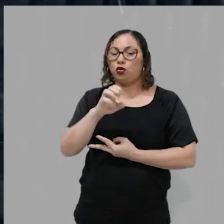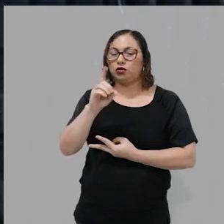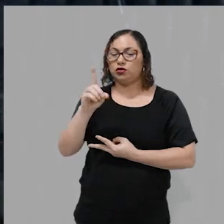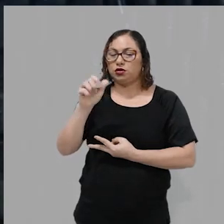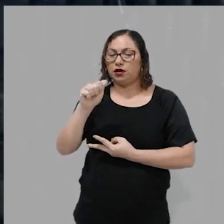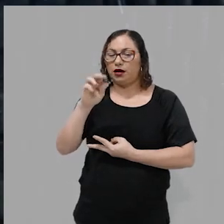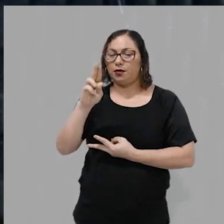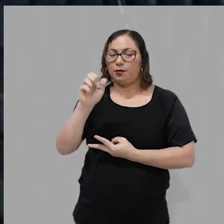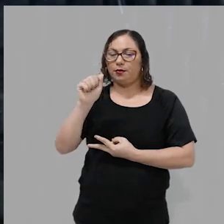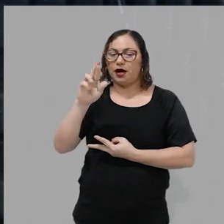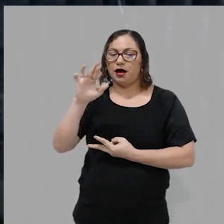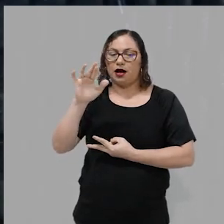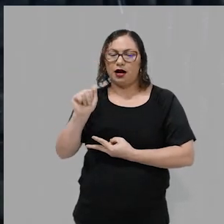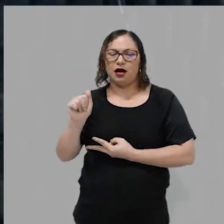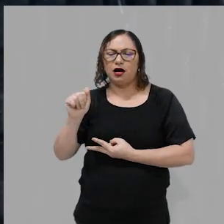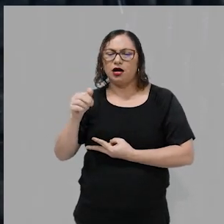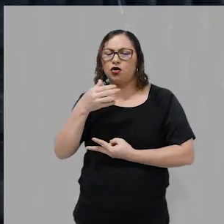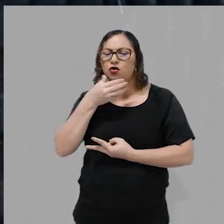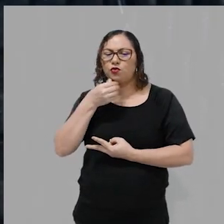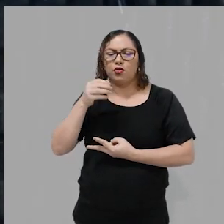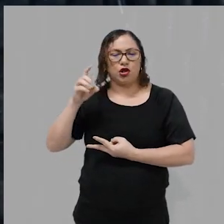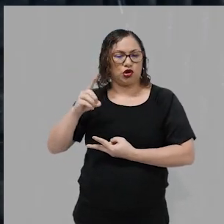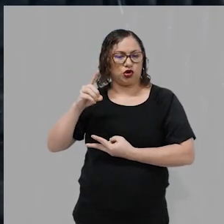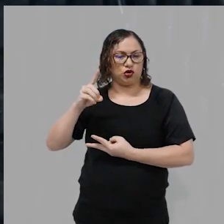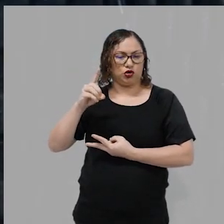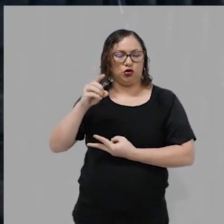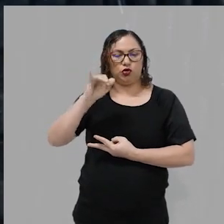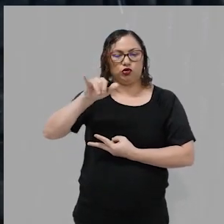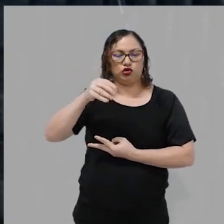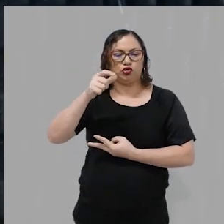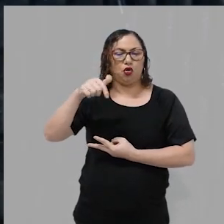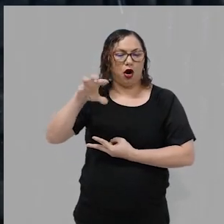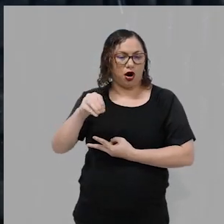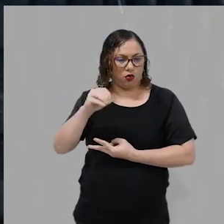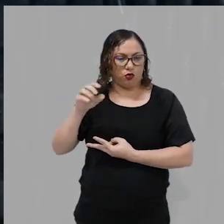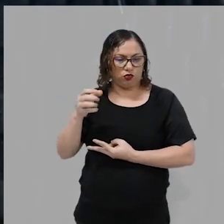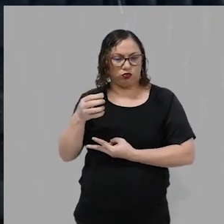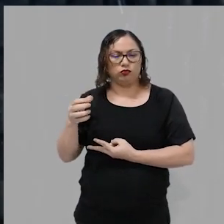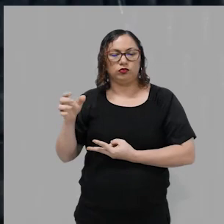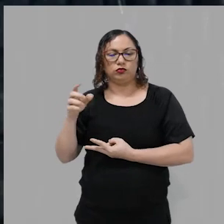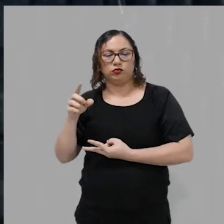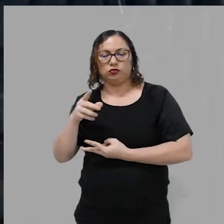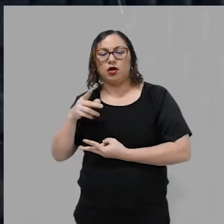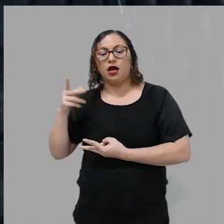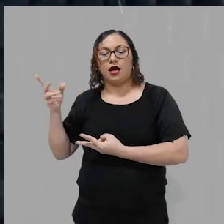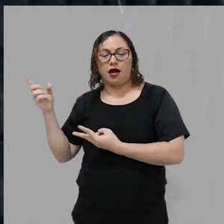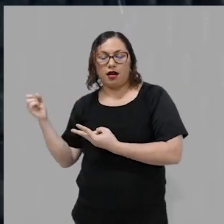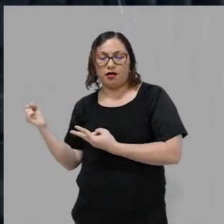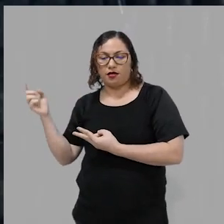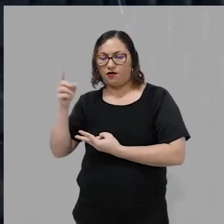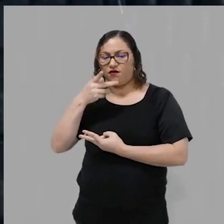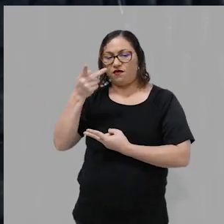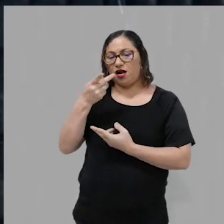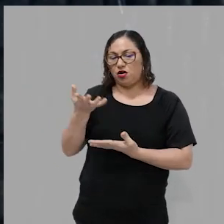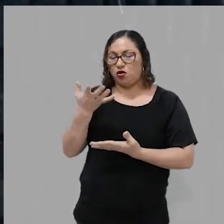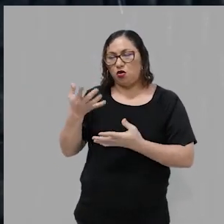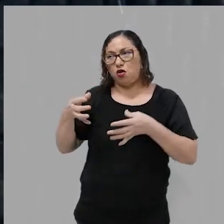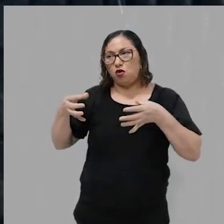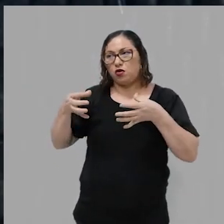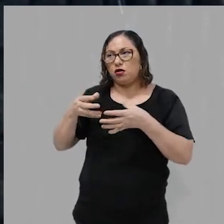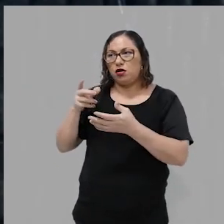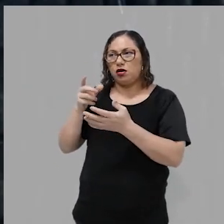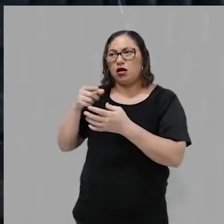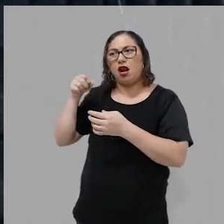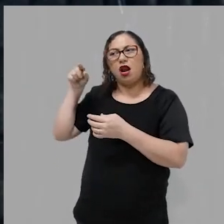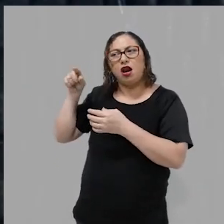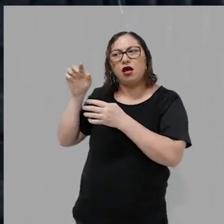Dom Pedro I, né, falou ao Marquês de Marialva, que era representante de Portugal aqui e lá na Europa, que contratasse um grupo de artistas